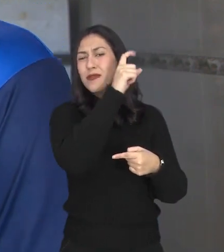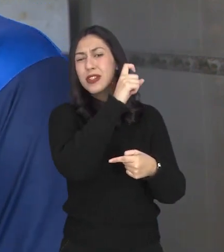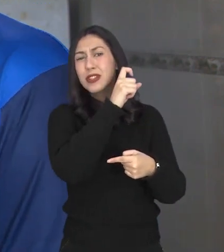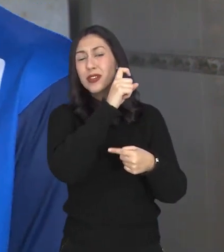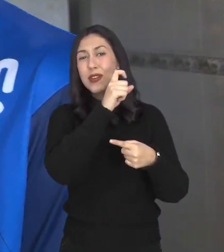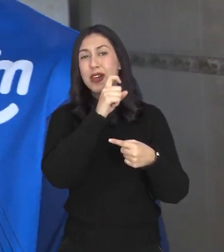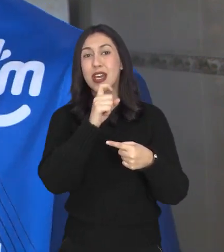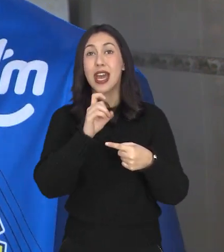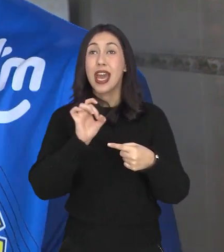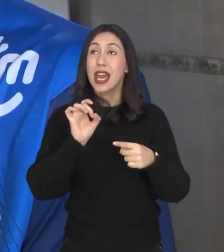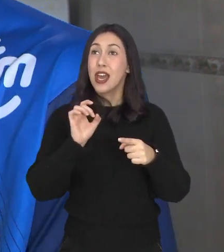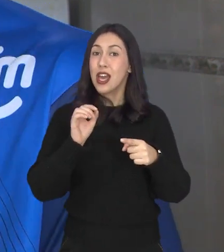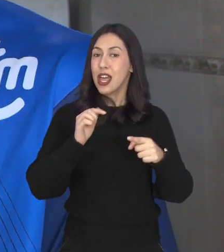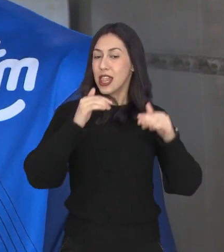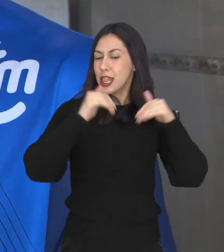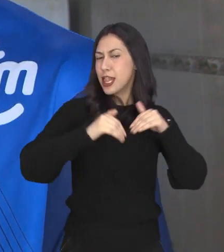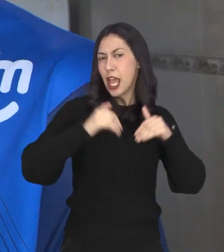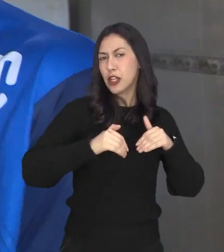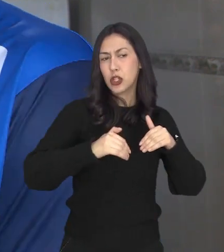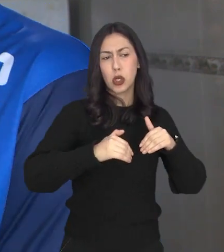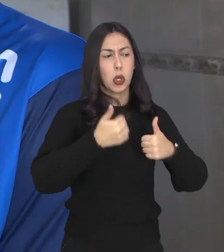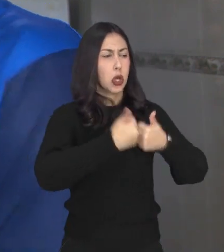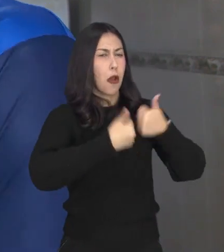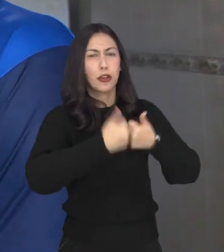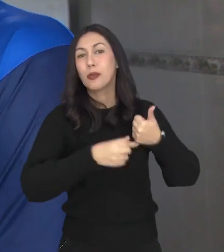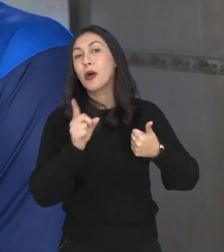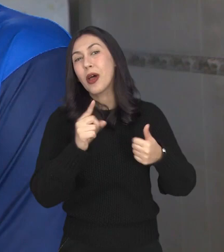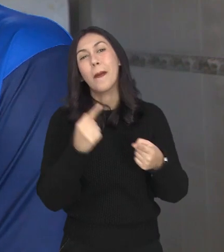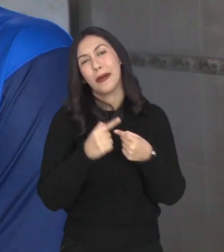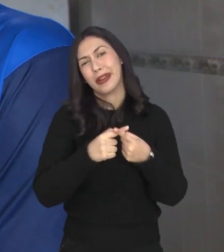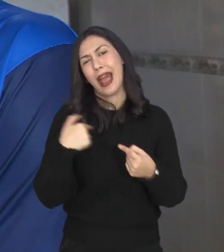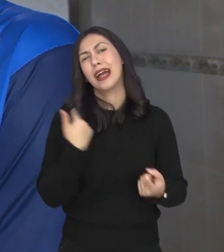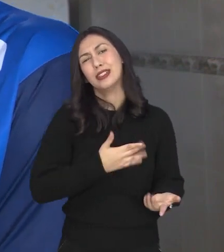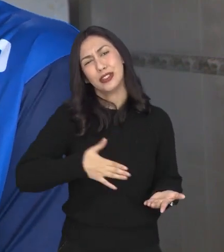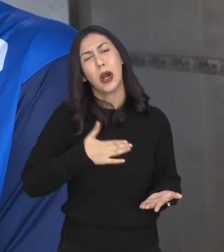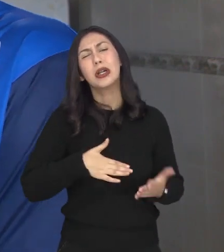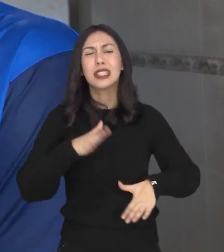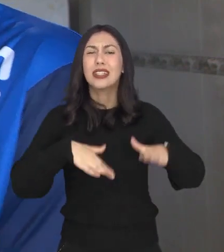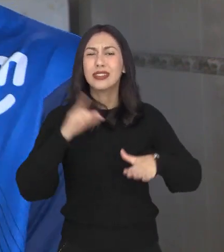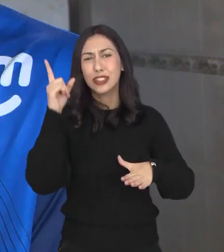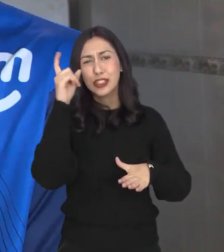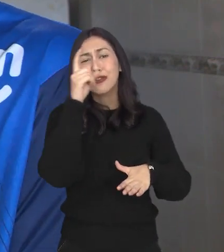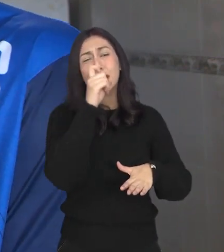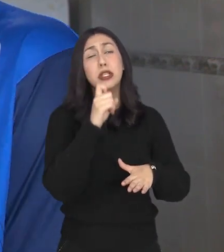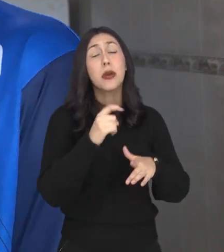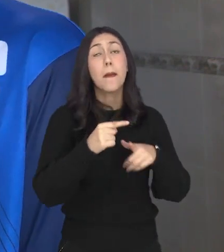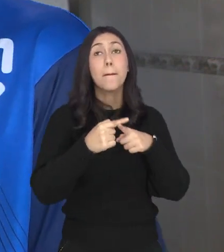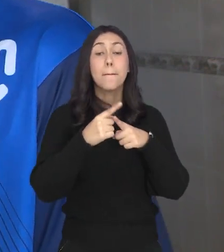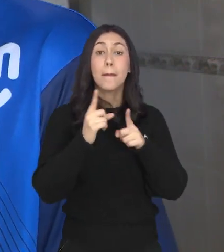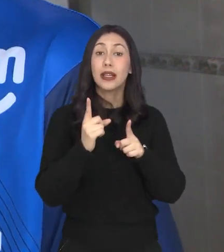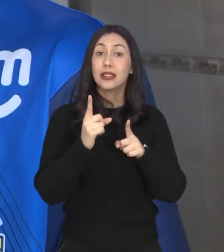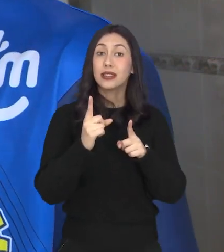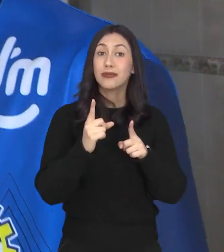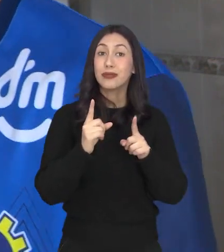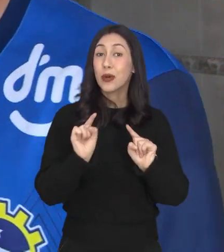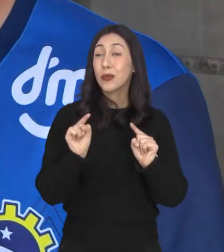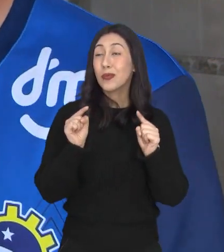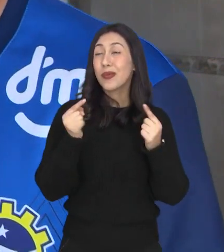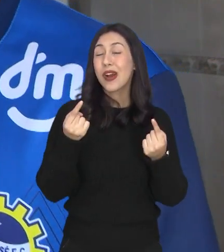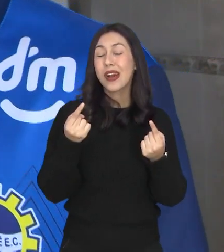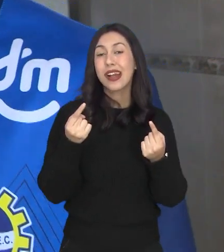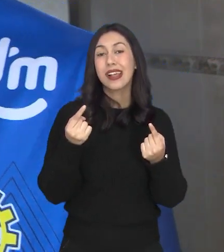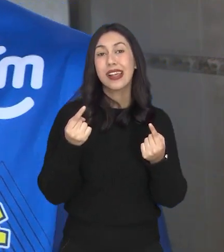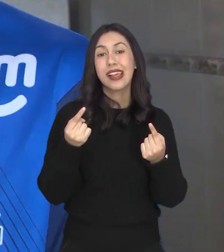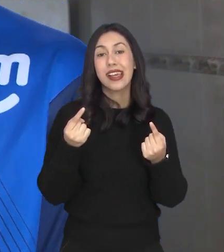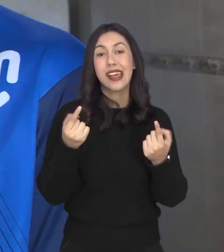nossos como atletas são fora de campo, porque dentro de campo a gente está fazendo o que a gente ama, o que a gente gosta. É claro que tem as lesões, mas